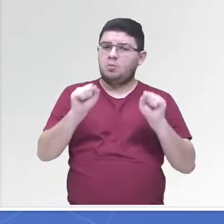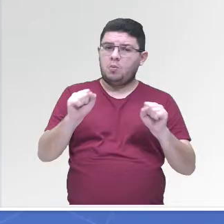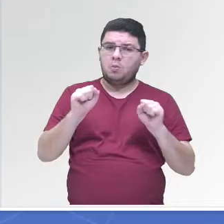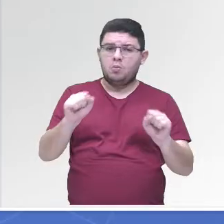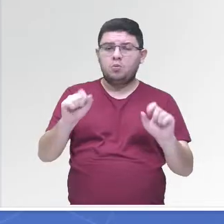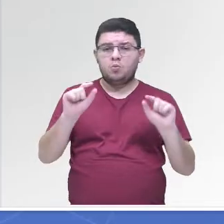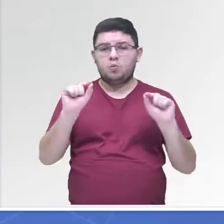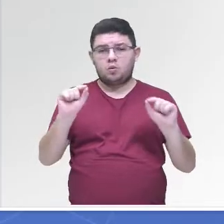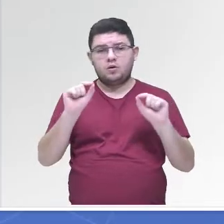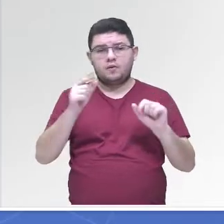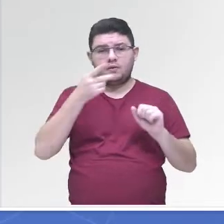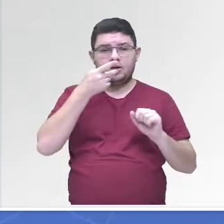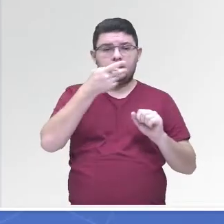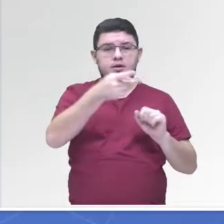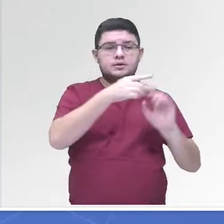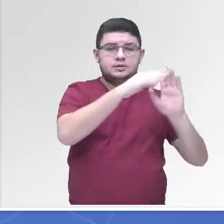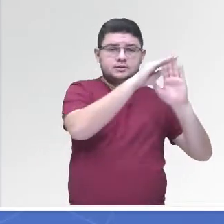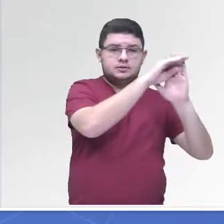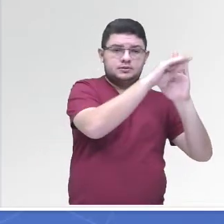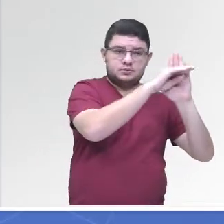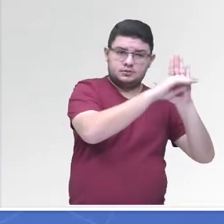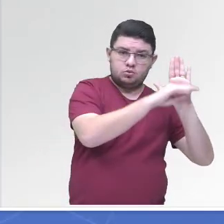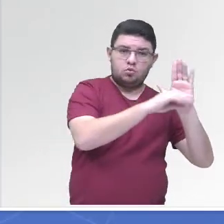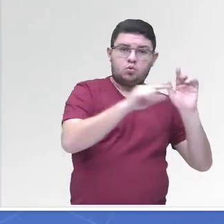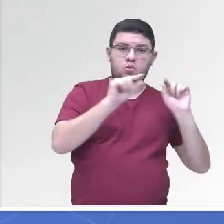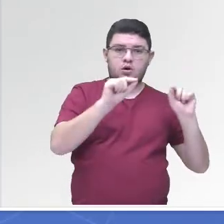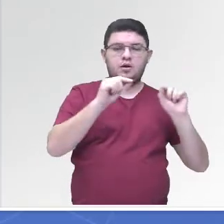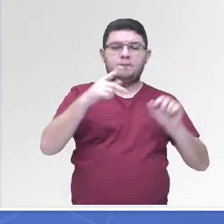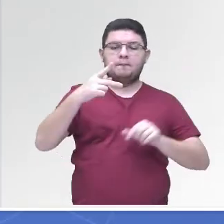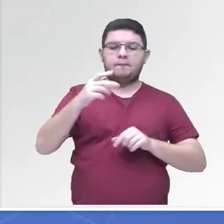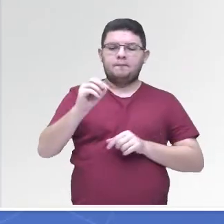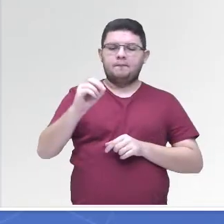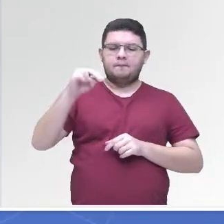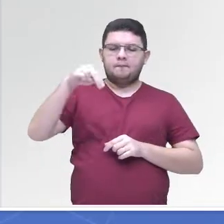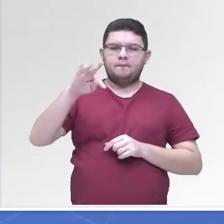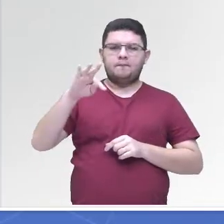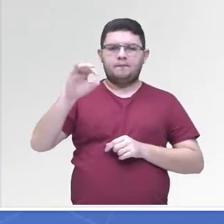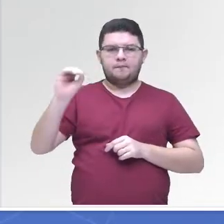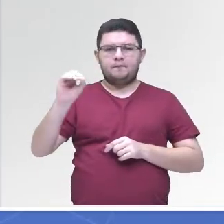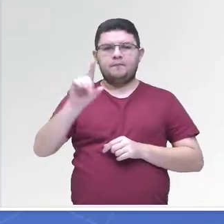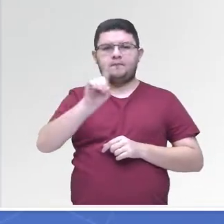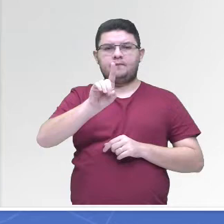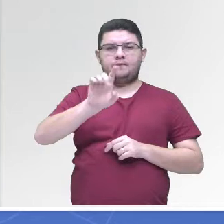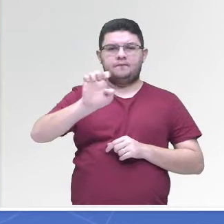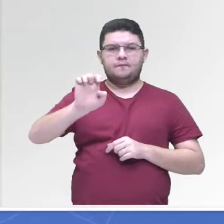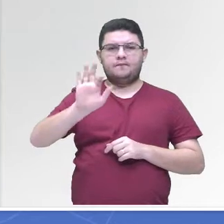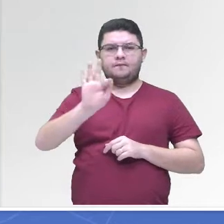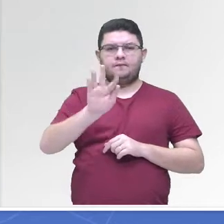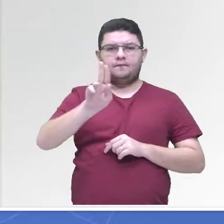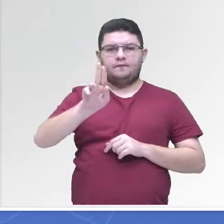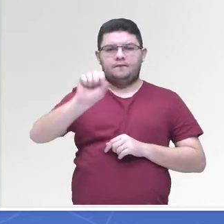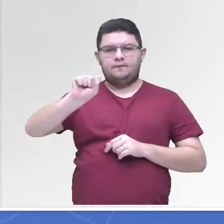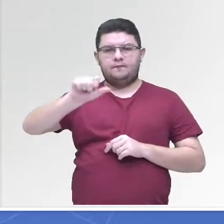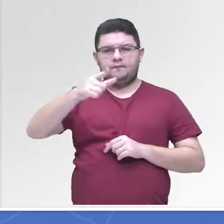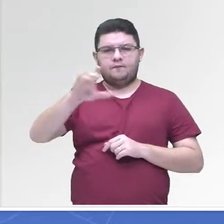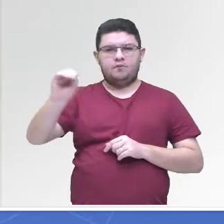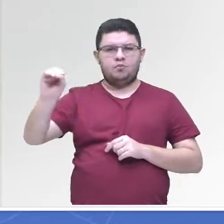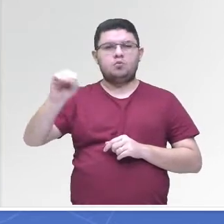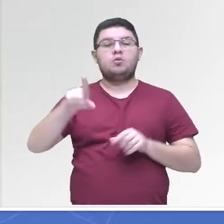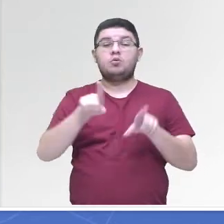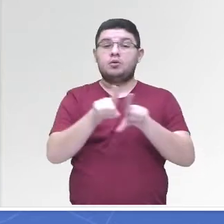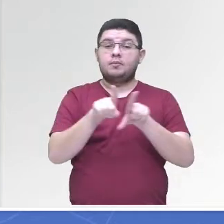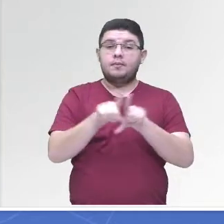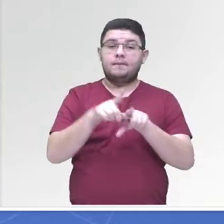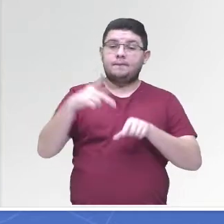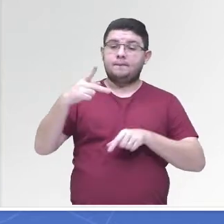das específicas os pontos de fusão, pontos de ebulição,